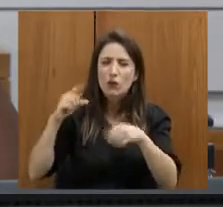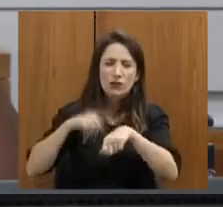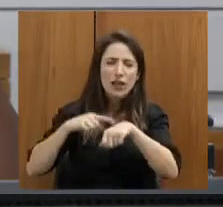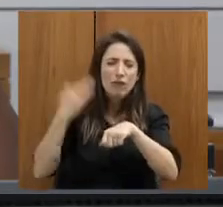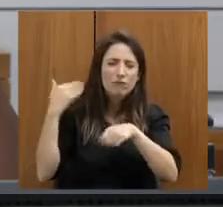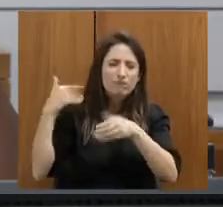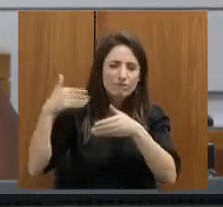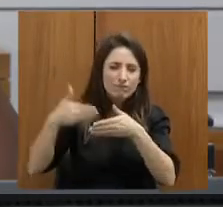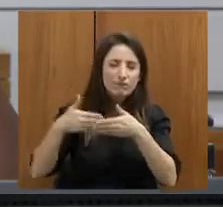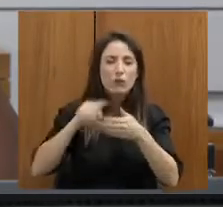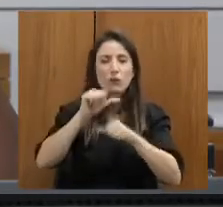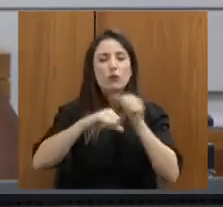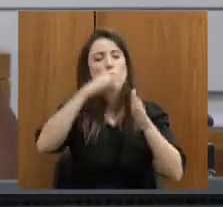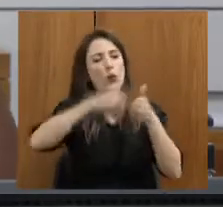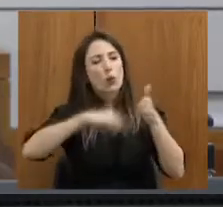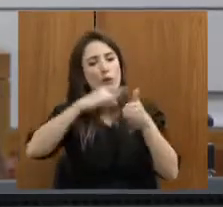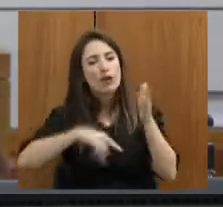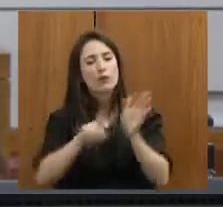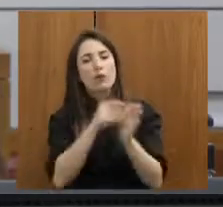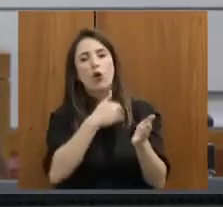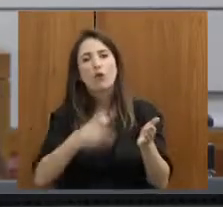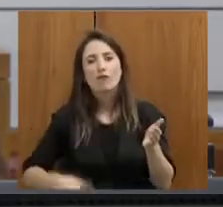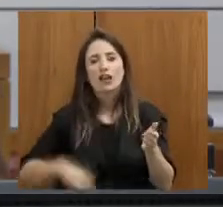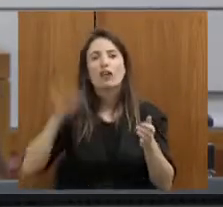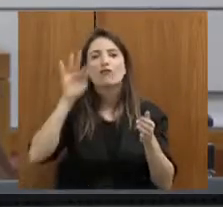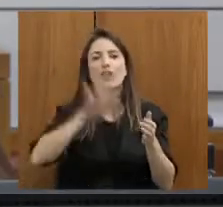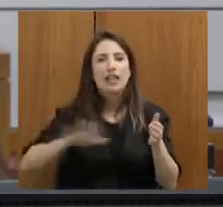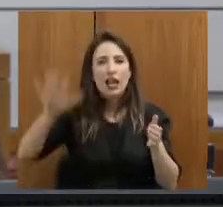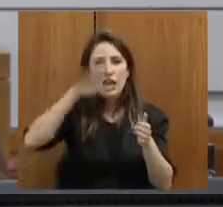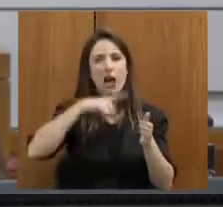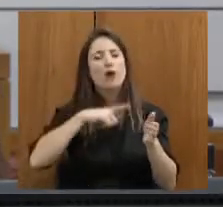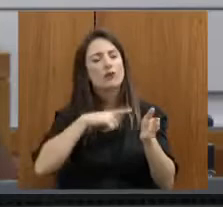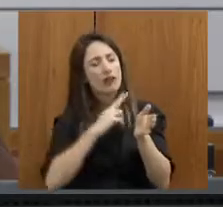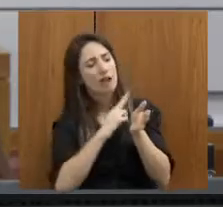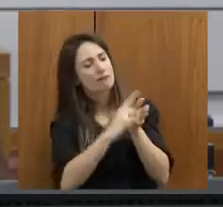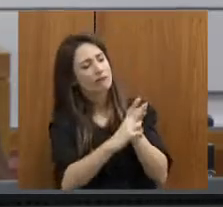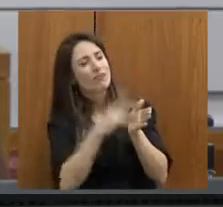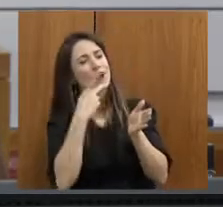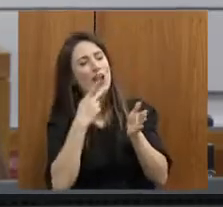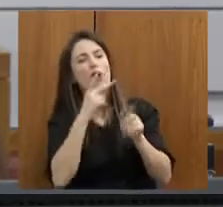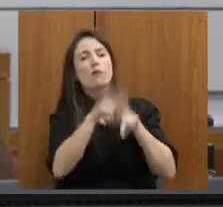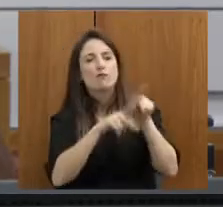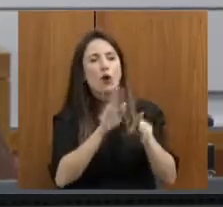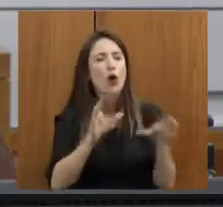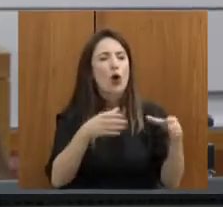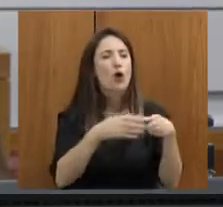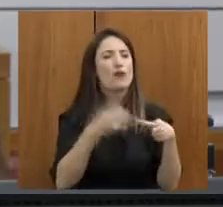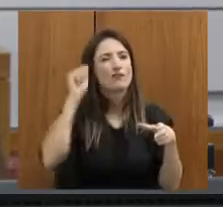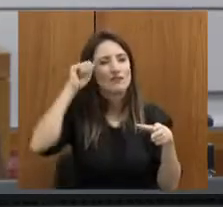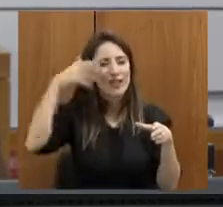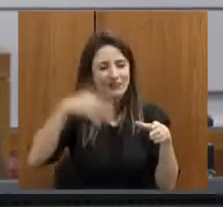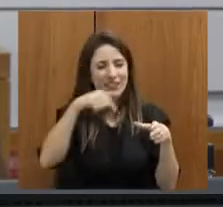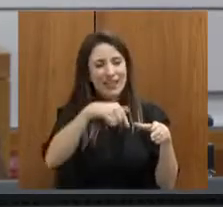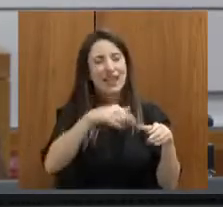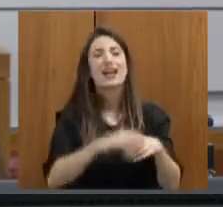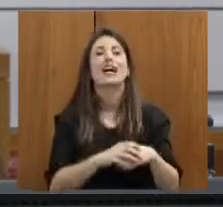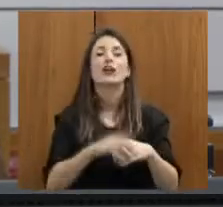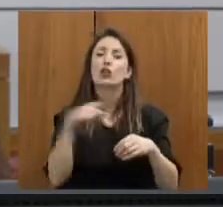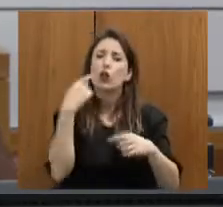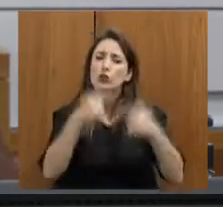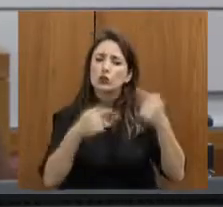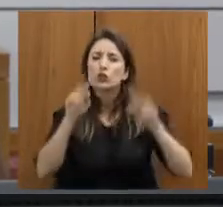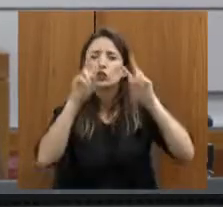porque é a partir de termos povo que nós vamos discutir a água território é soberania